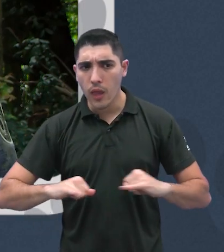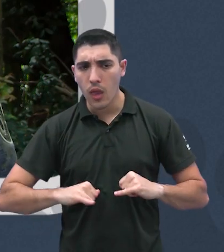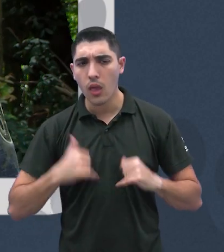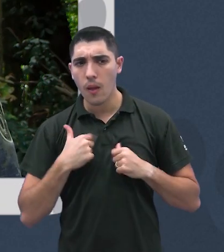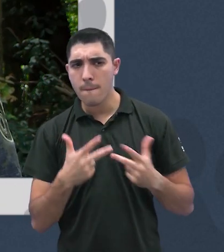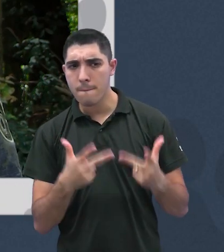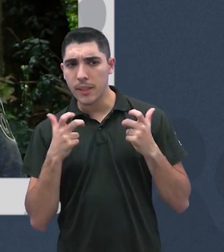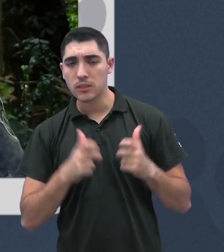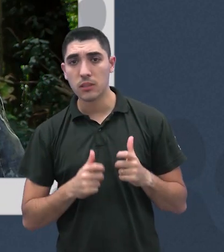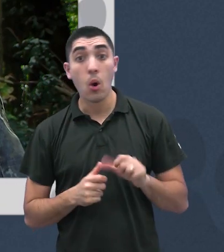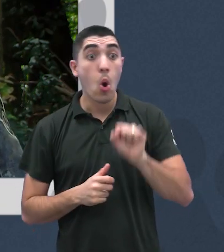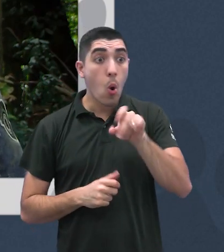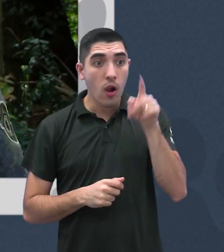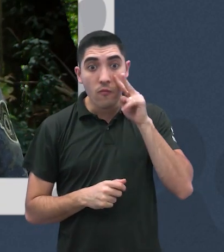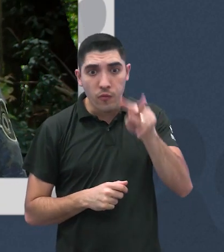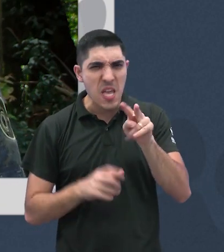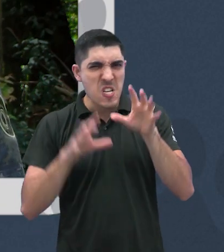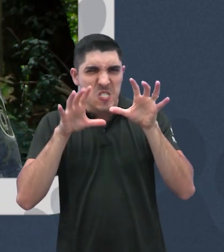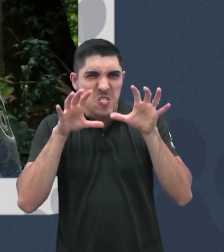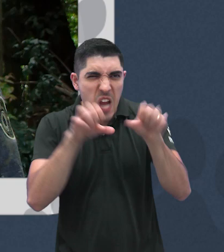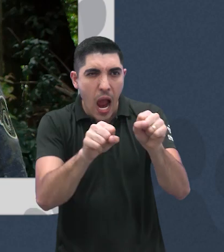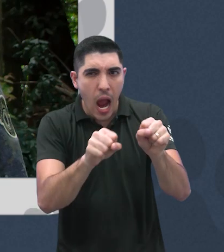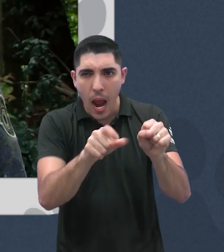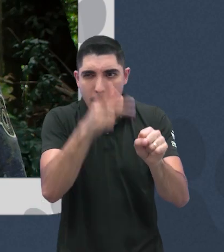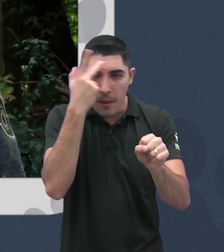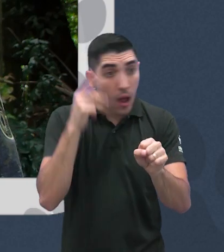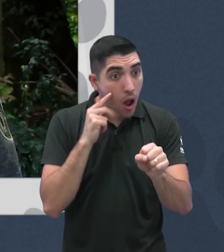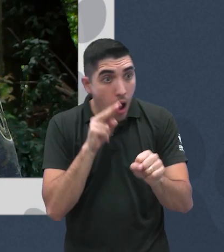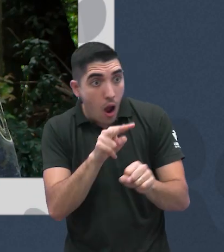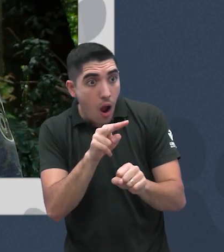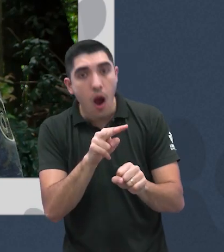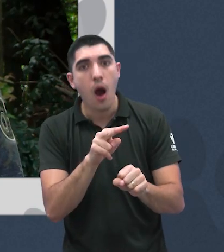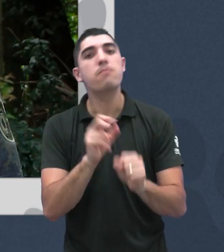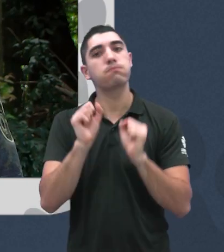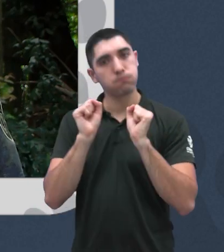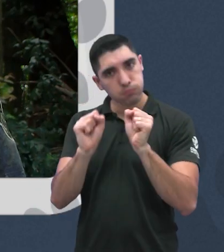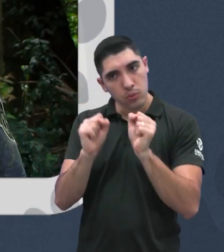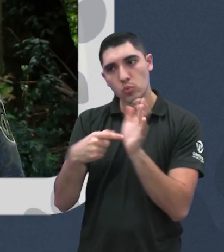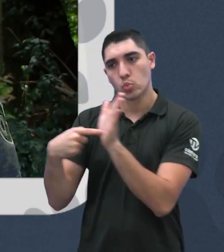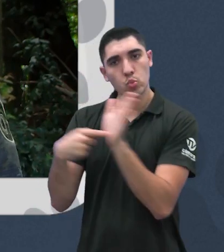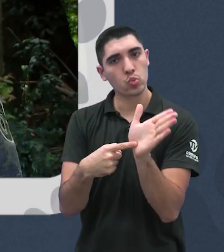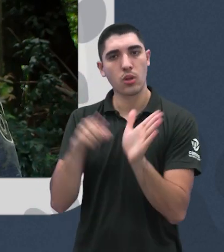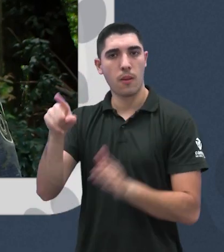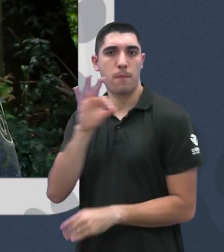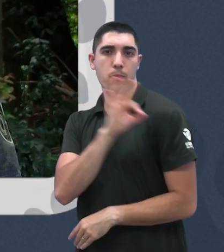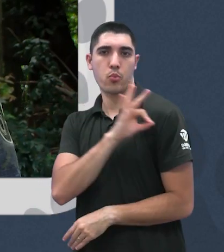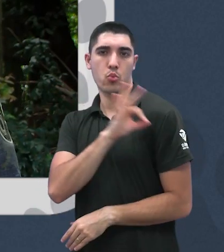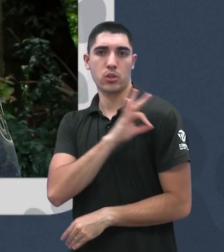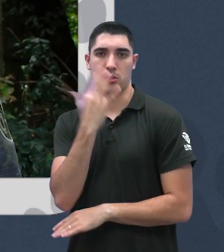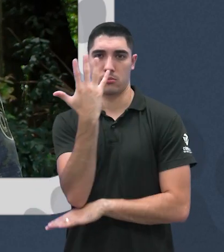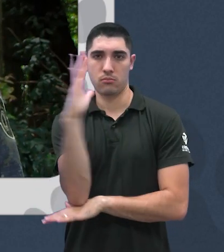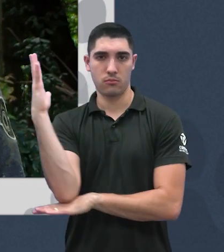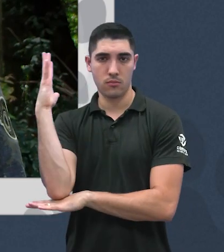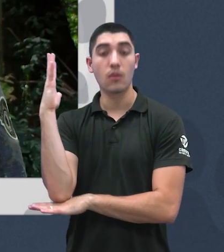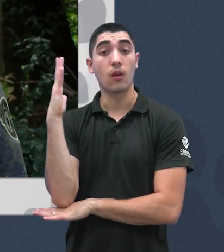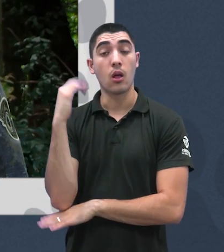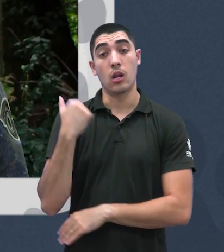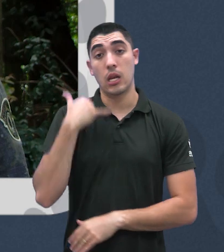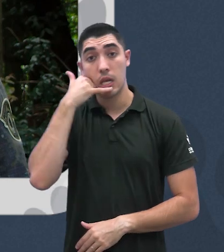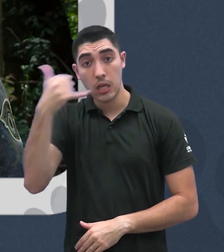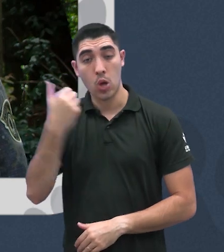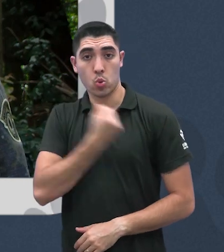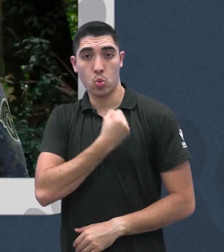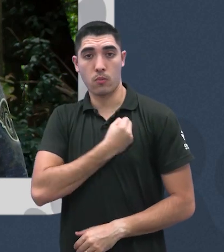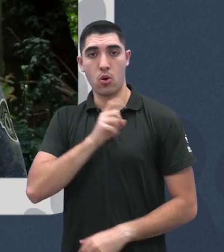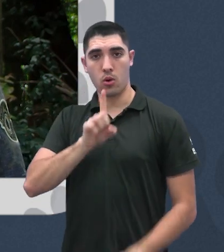àquele animal, quanto captura, criação irregular de animais, isso pode ser passado ao policiamento ambiental por meio